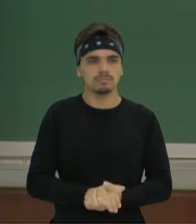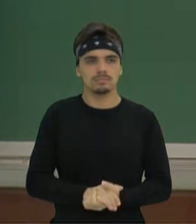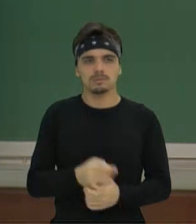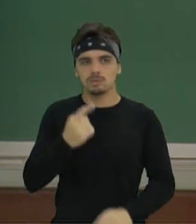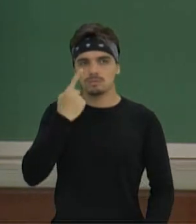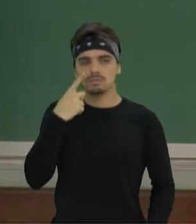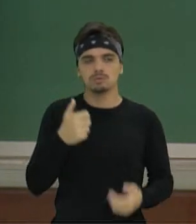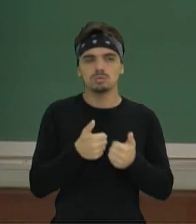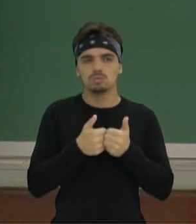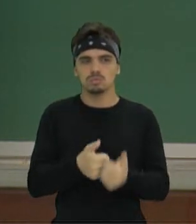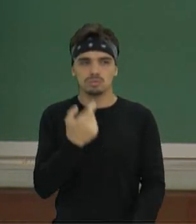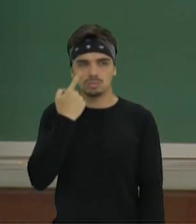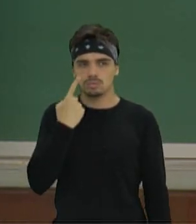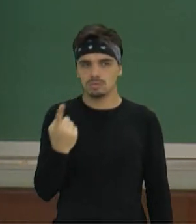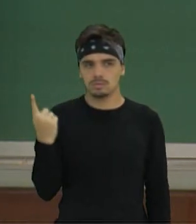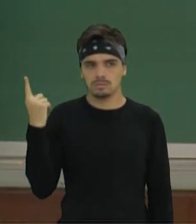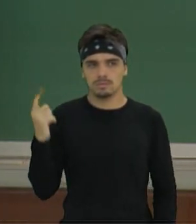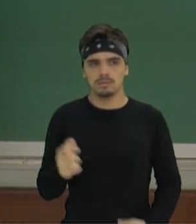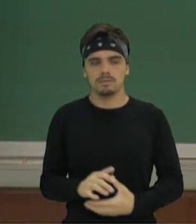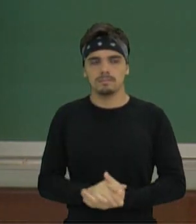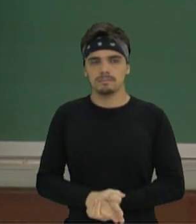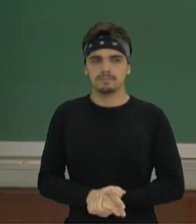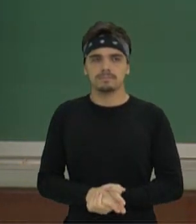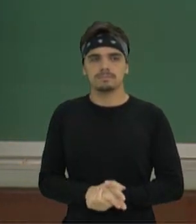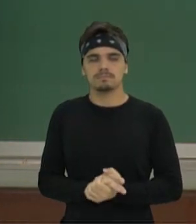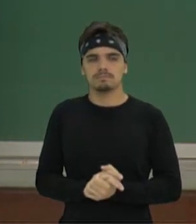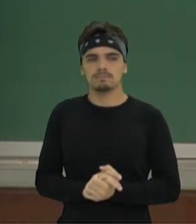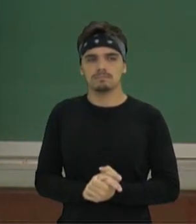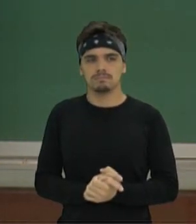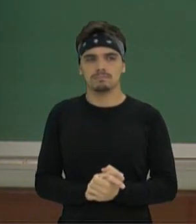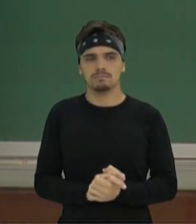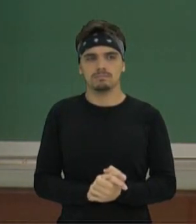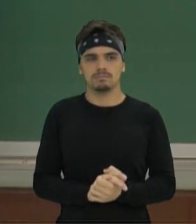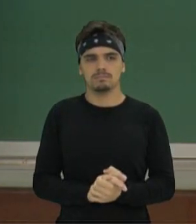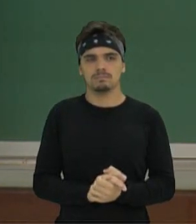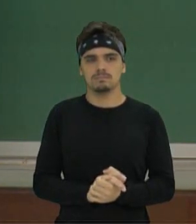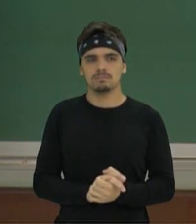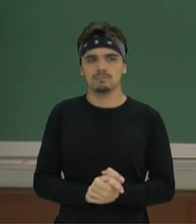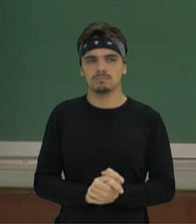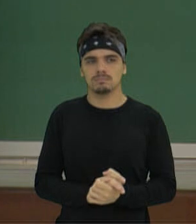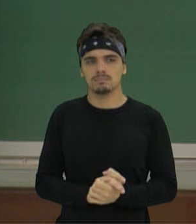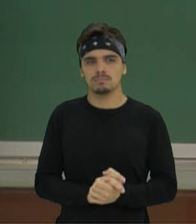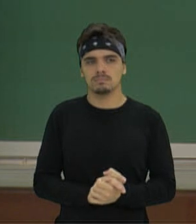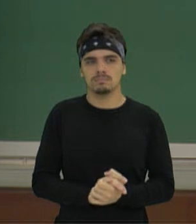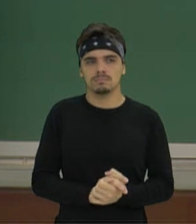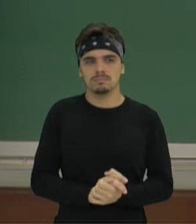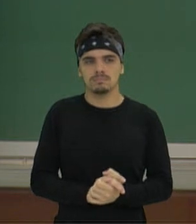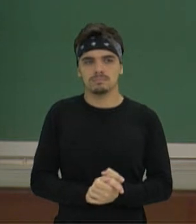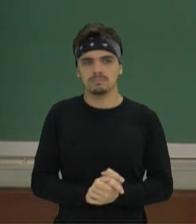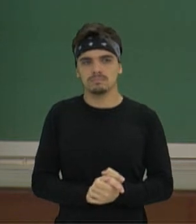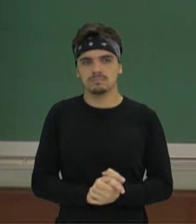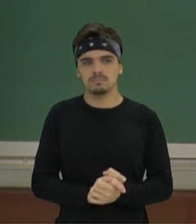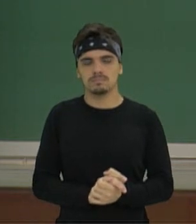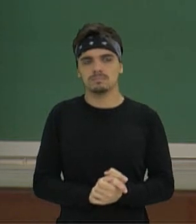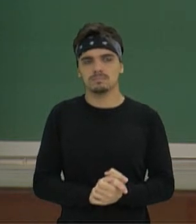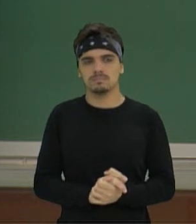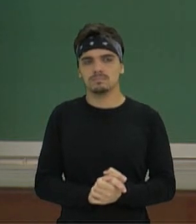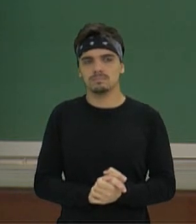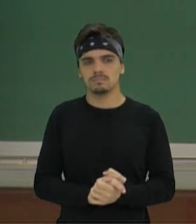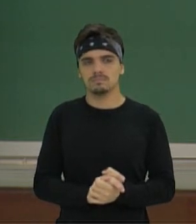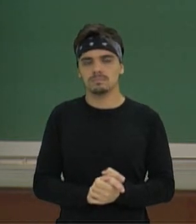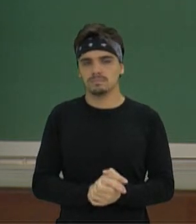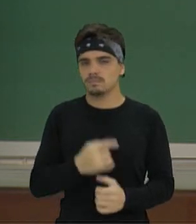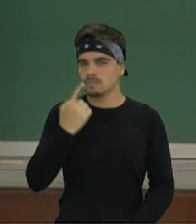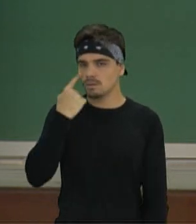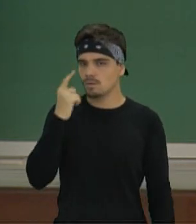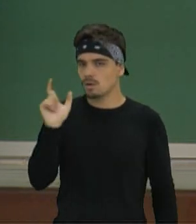olha só. I need to love someone who loves me back. Aqui está o pronome relativo. A palavra que veio